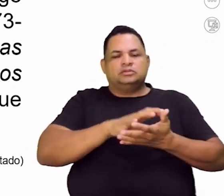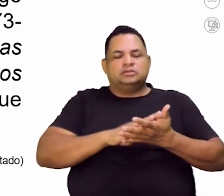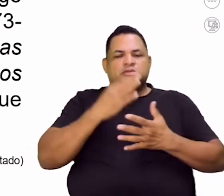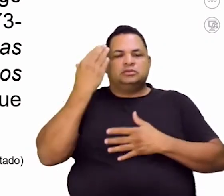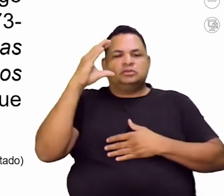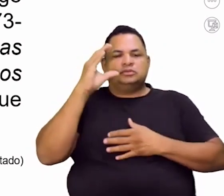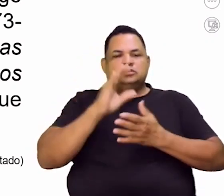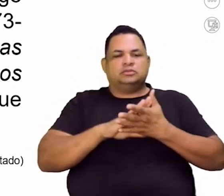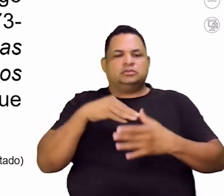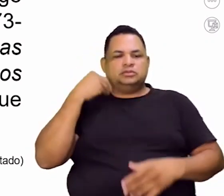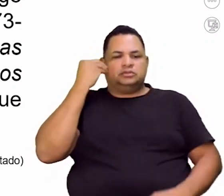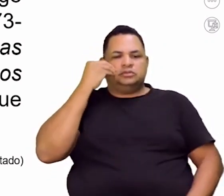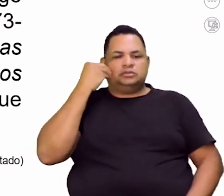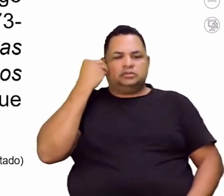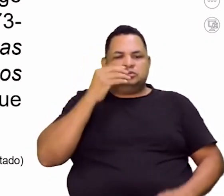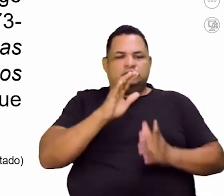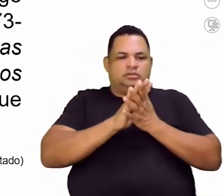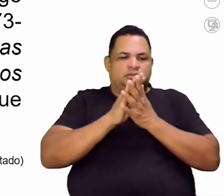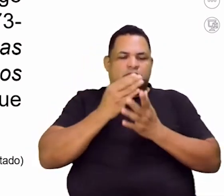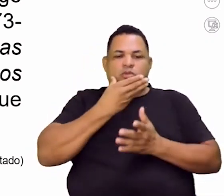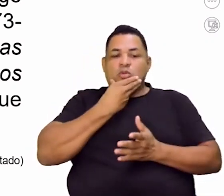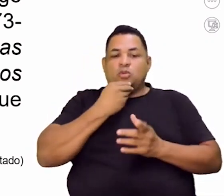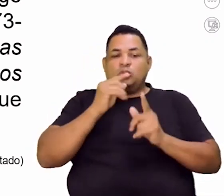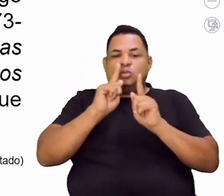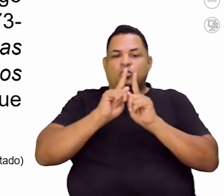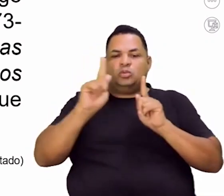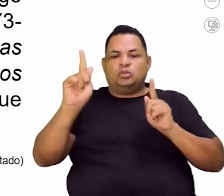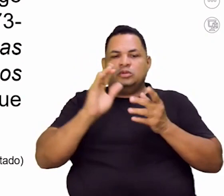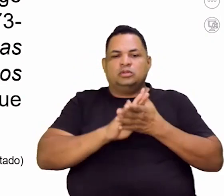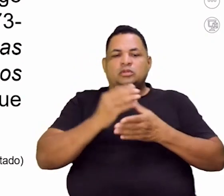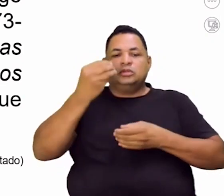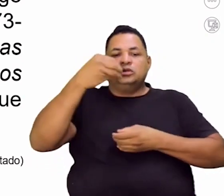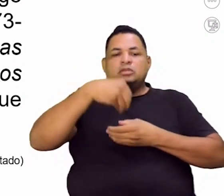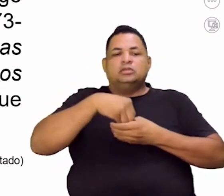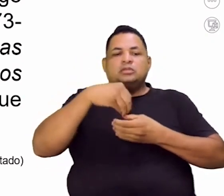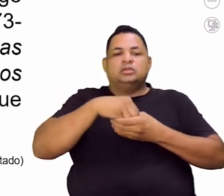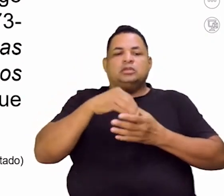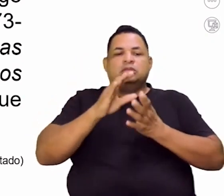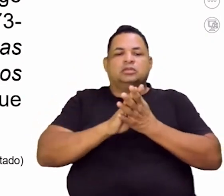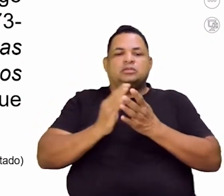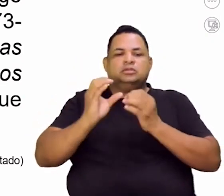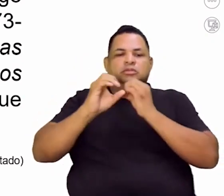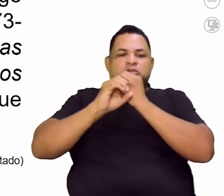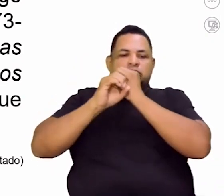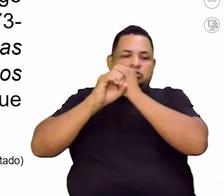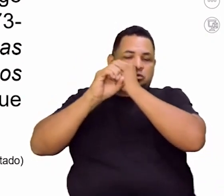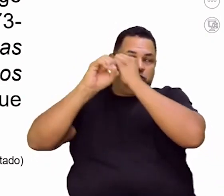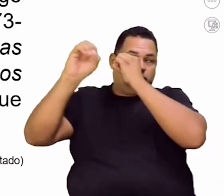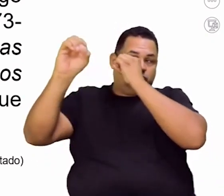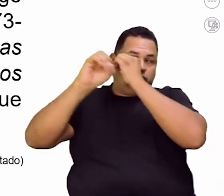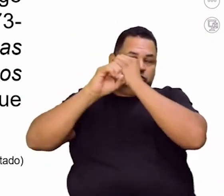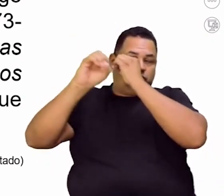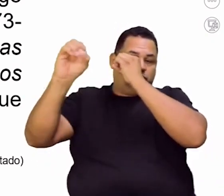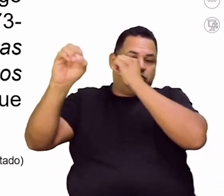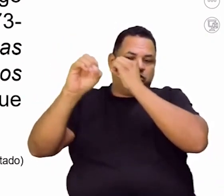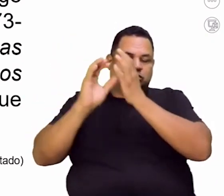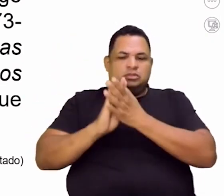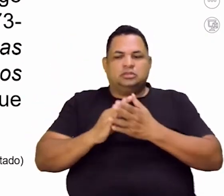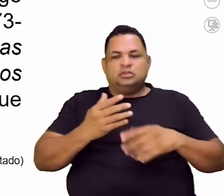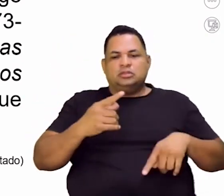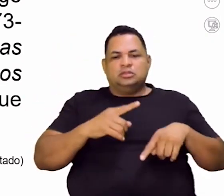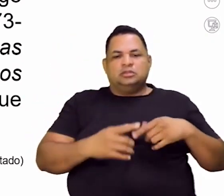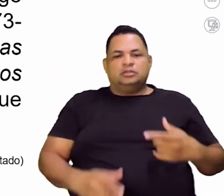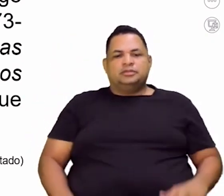esse experimento de Galileu. Agora vamos ver no âmbito da astronomia. Vocês viram lá no âmbito da física, certo?